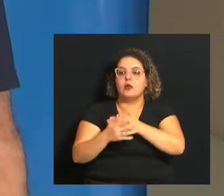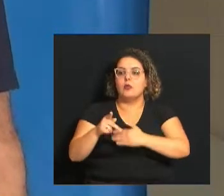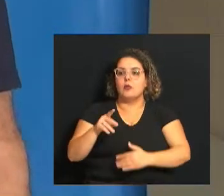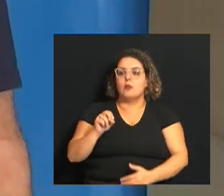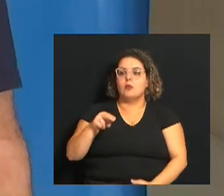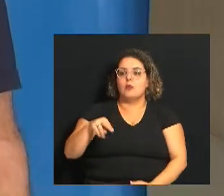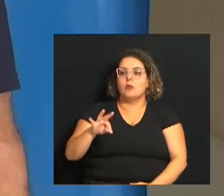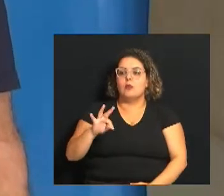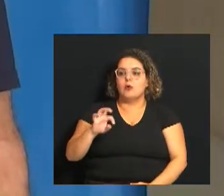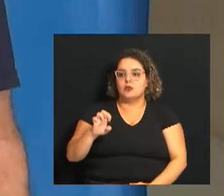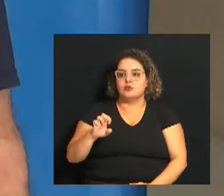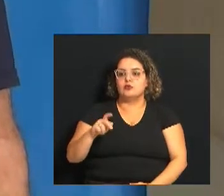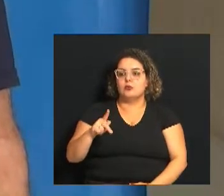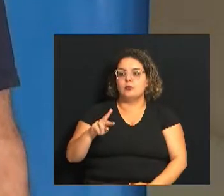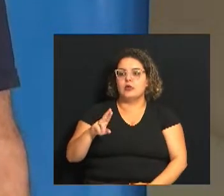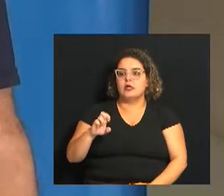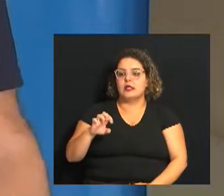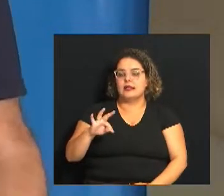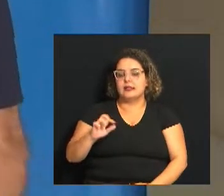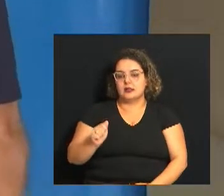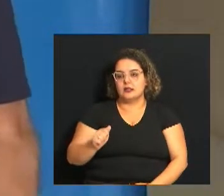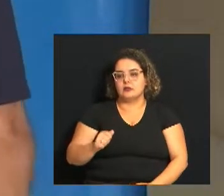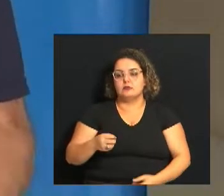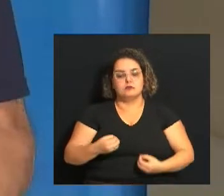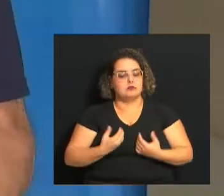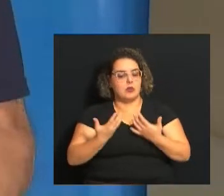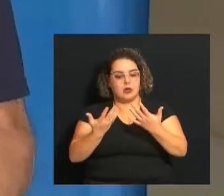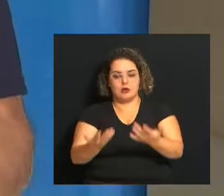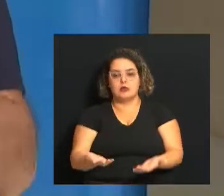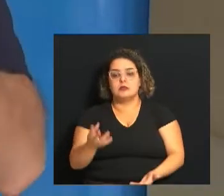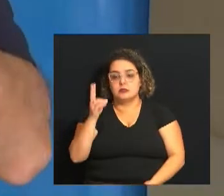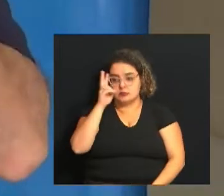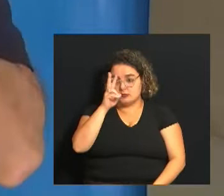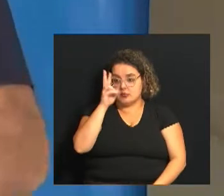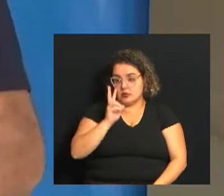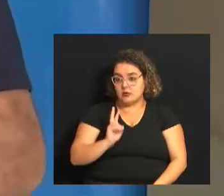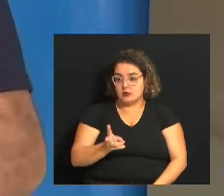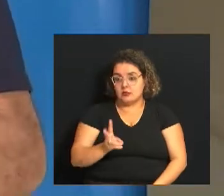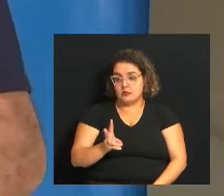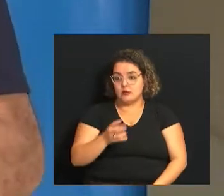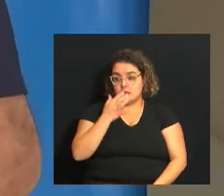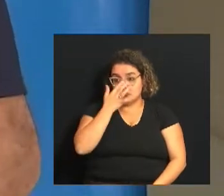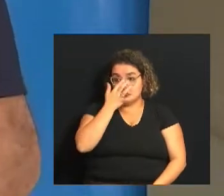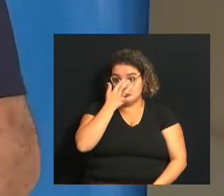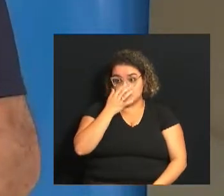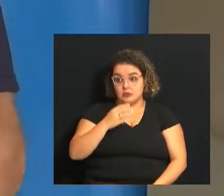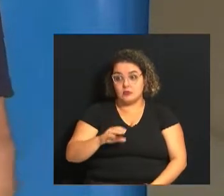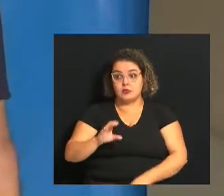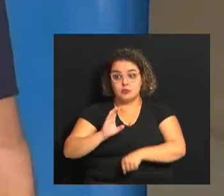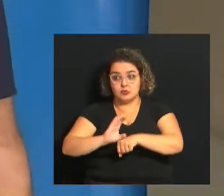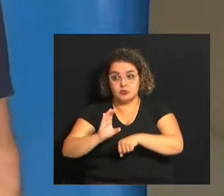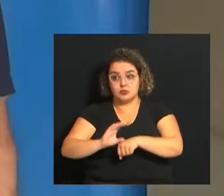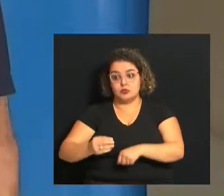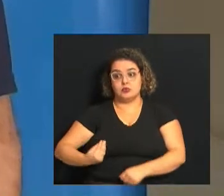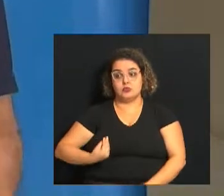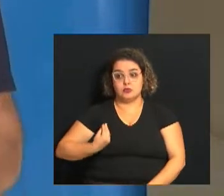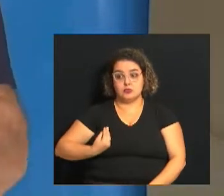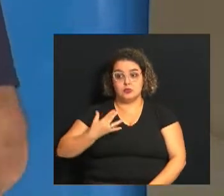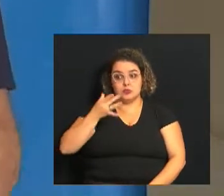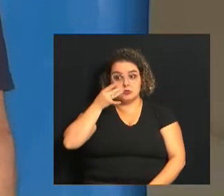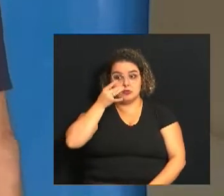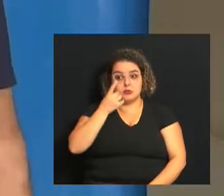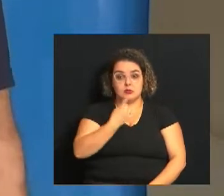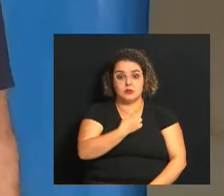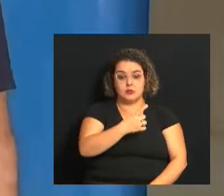É isso aí. Estamos aqui à disposição. Sempre lembrando, uma vez, os cursos presenciais iniciam às 19